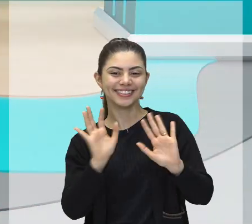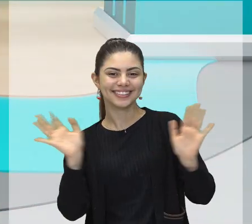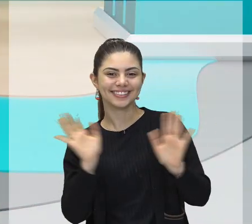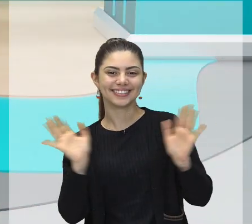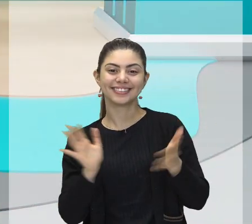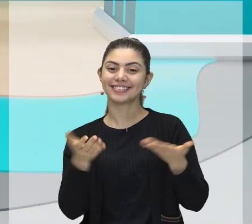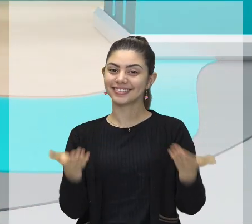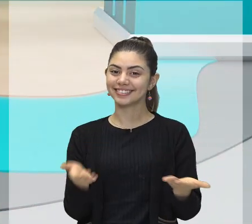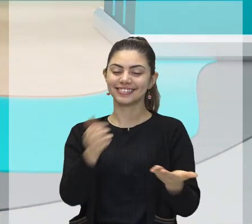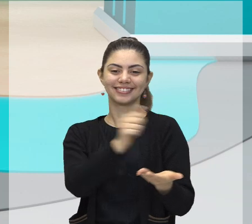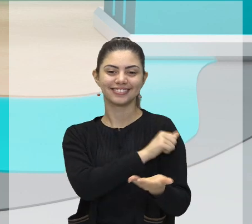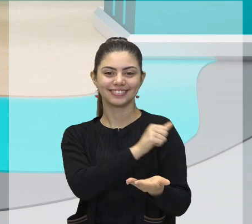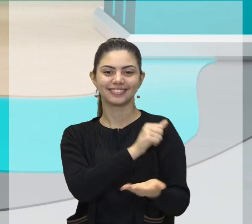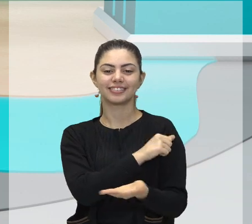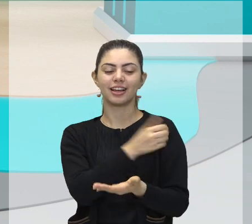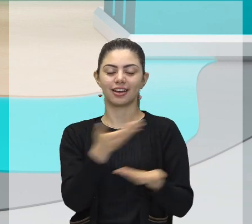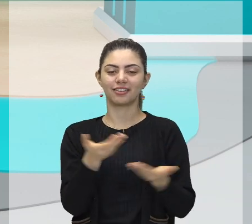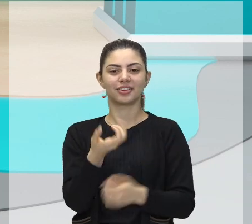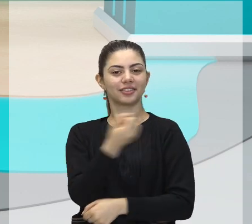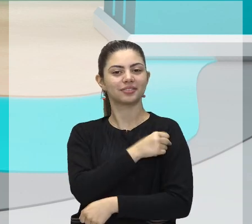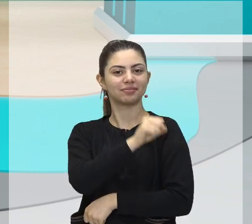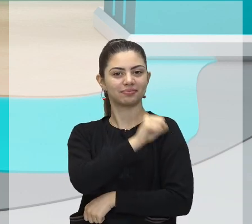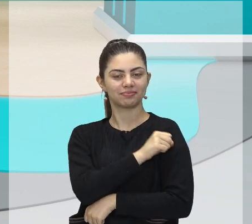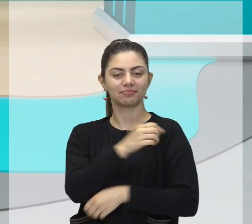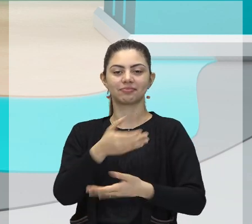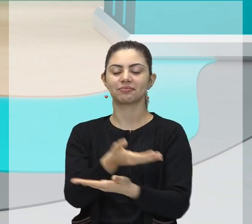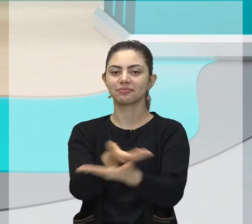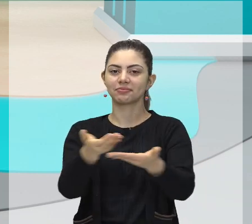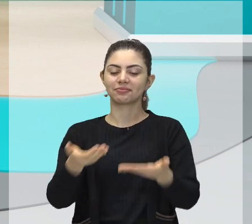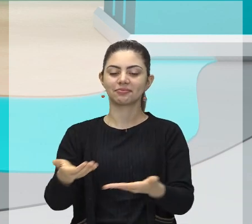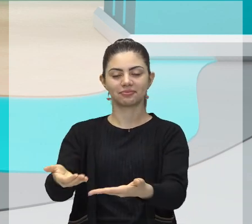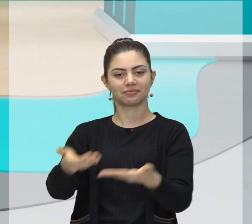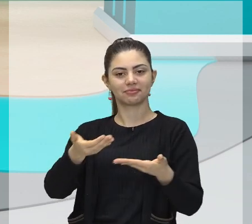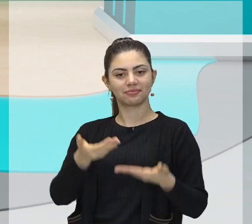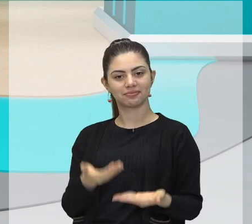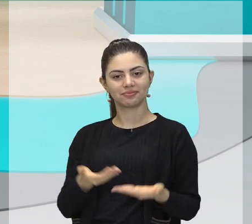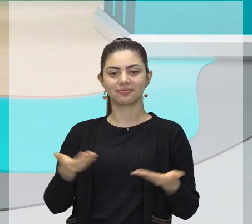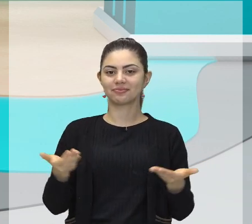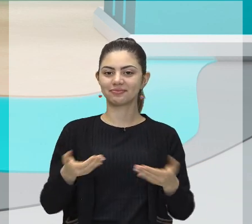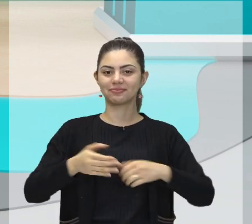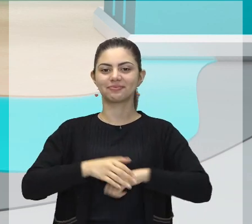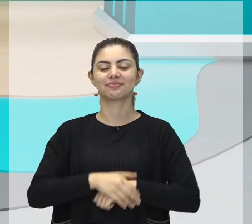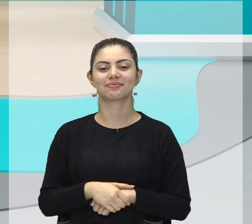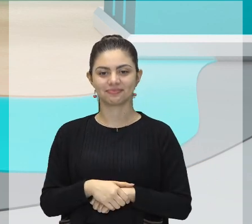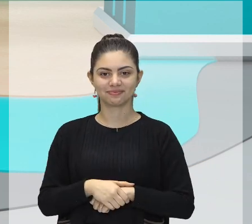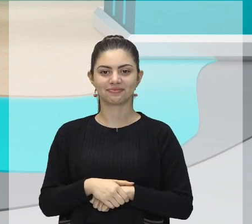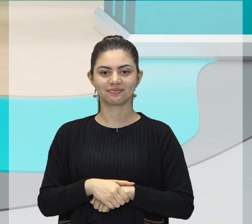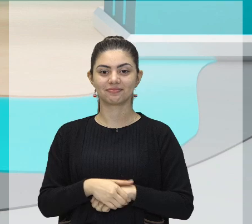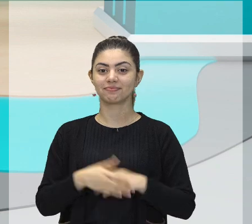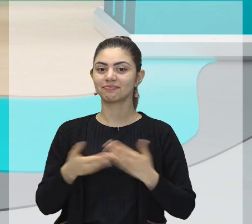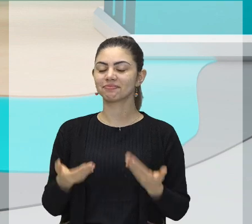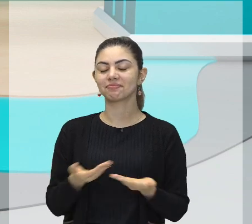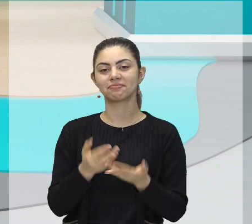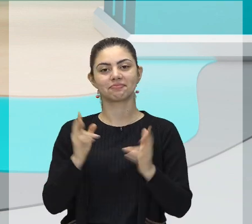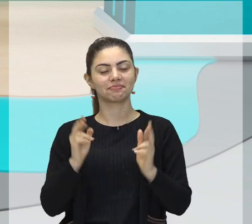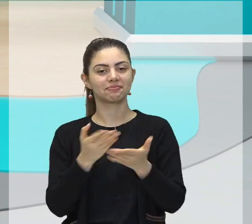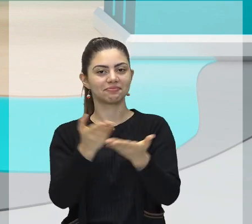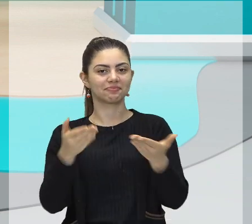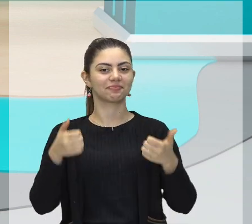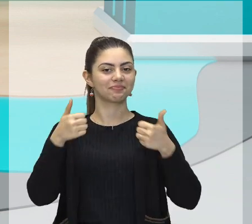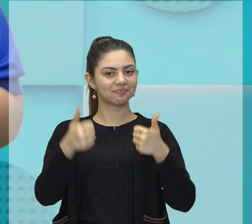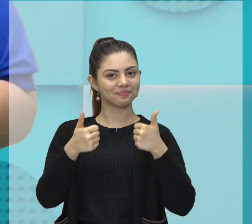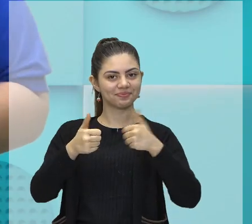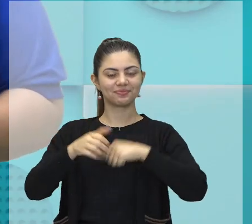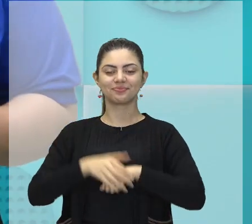Olá, queridos alunos do 8º ano, sejam todos bem-vindos. Espero que vocês estejam